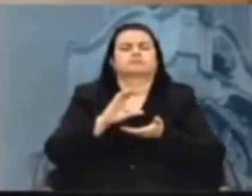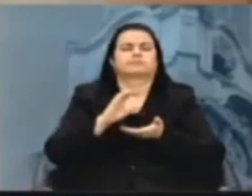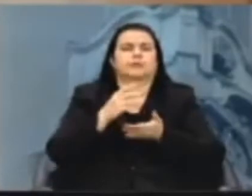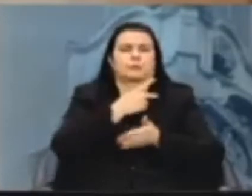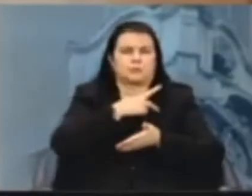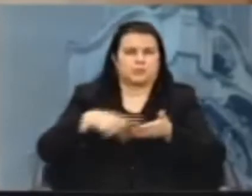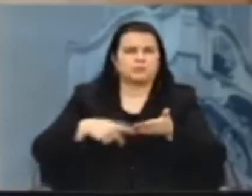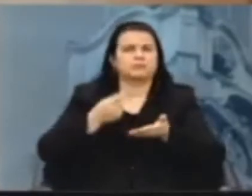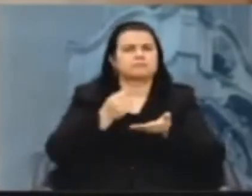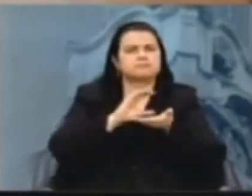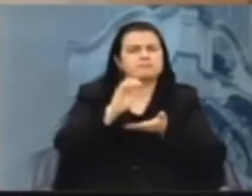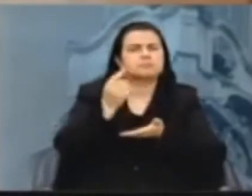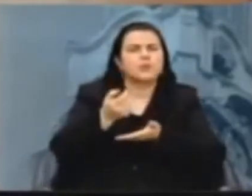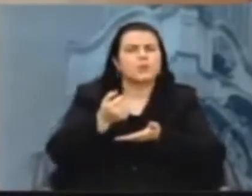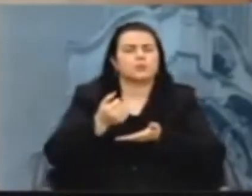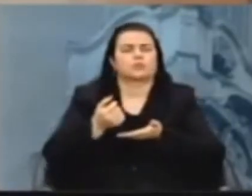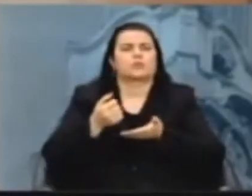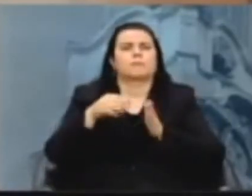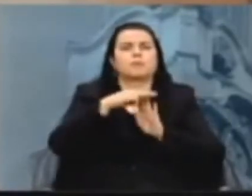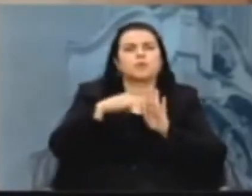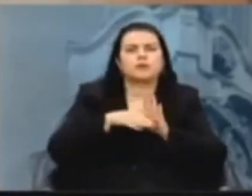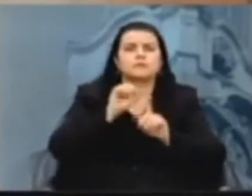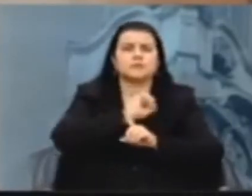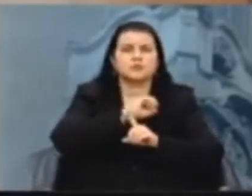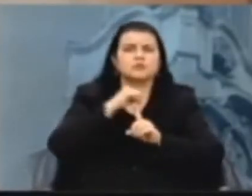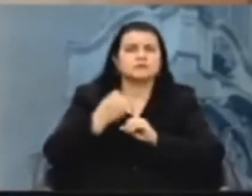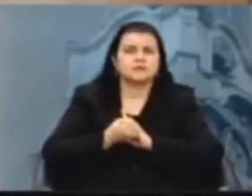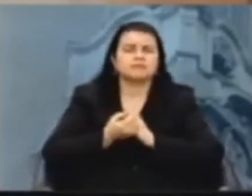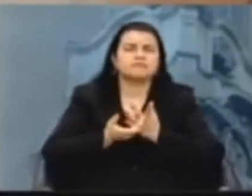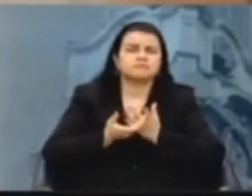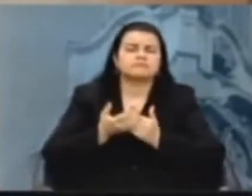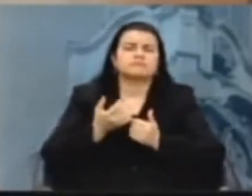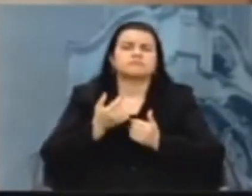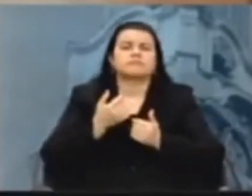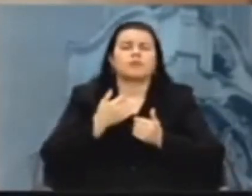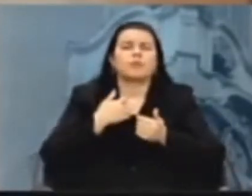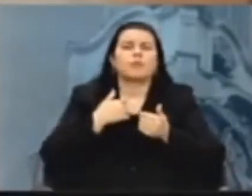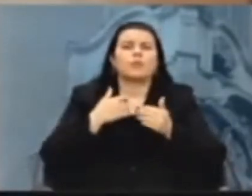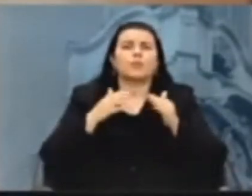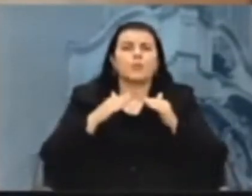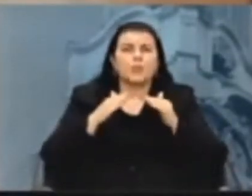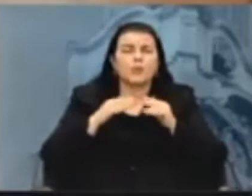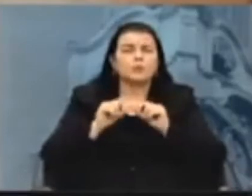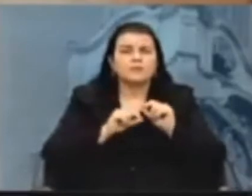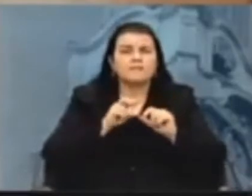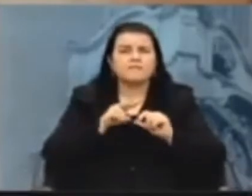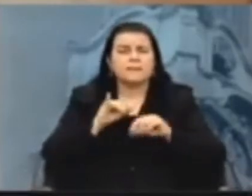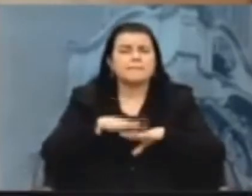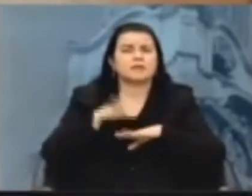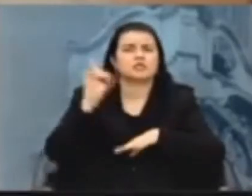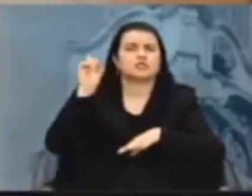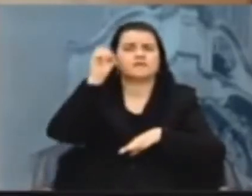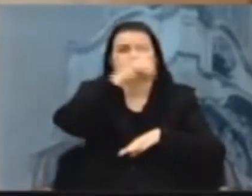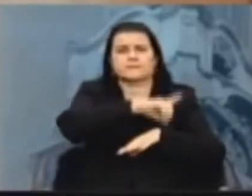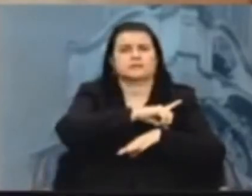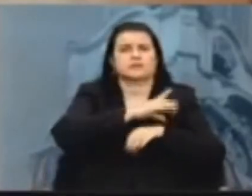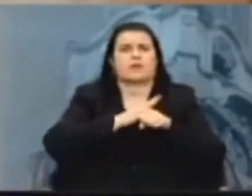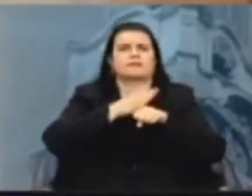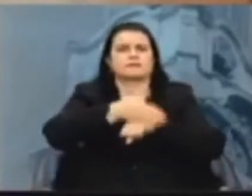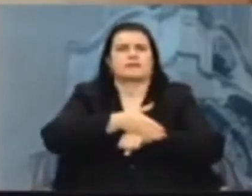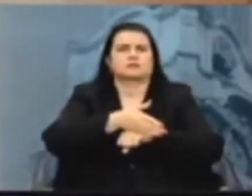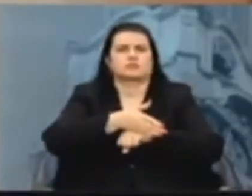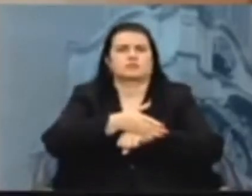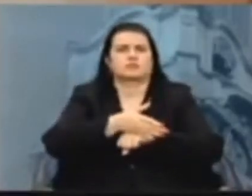sociais, no que eu concordo, e que vai se tornar mais difícil o acesso à